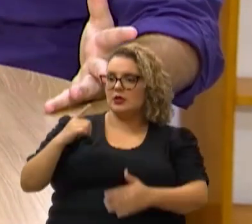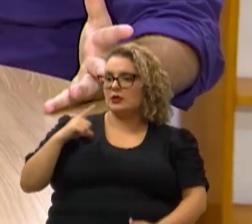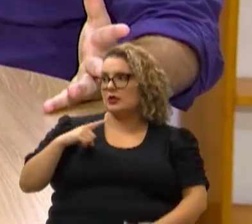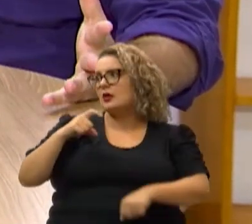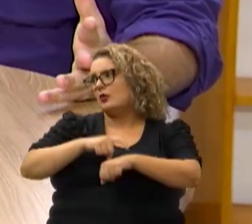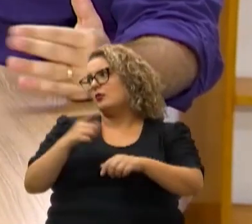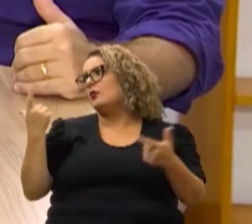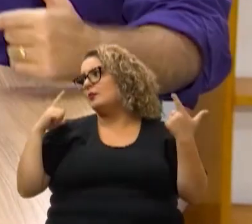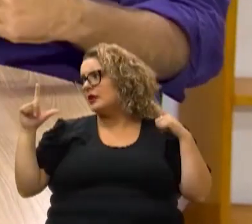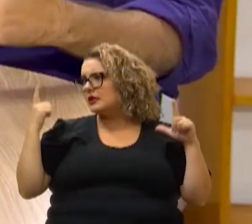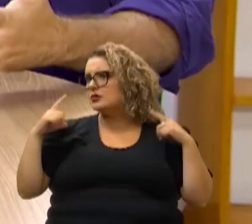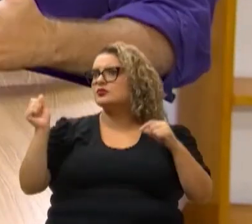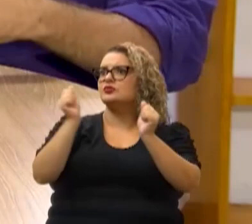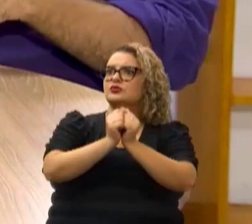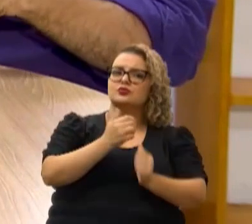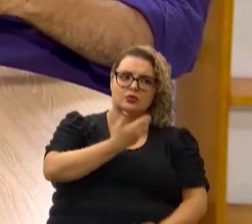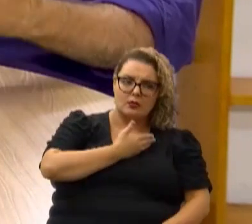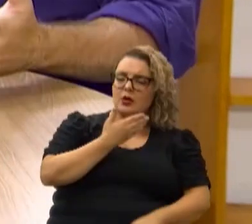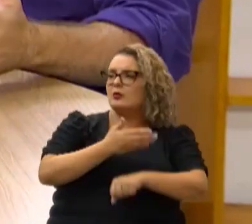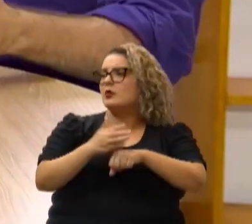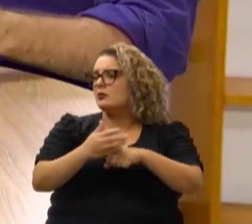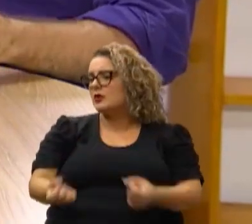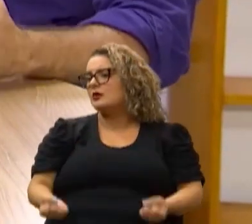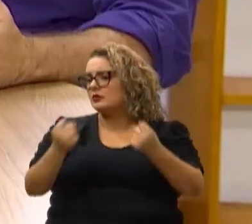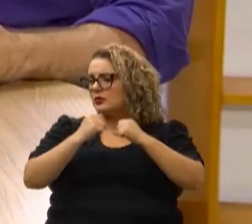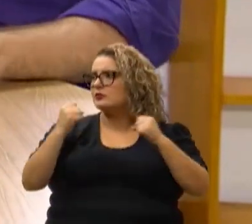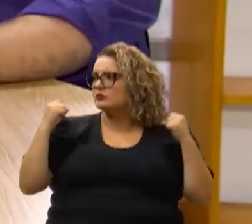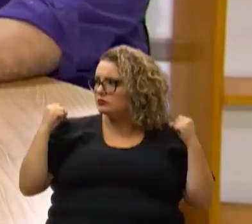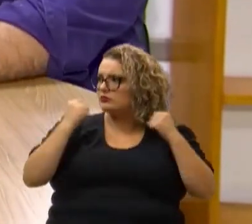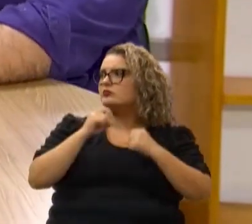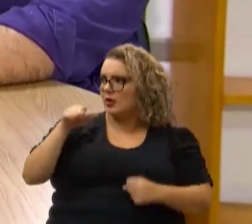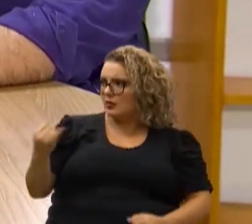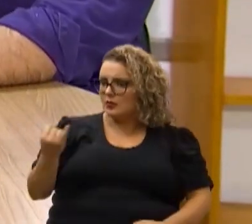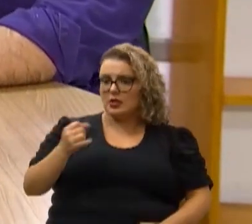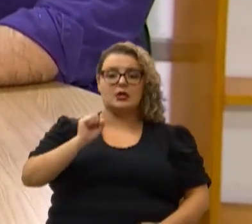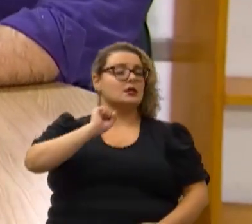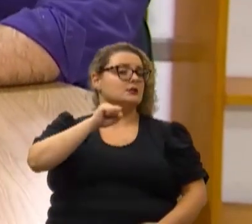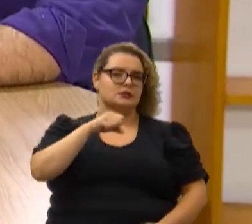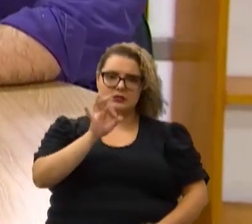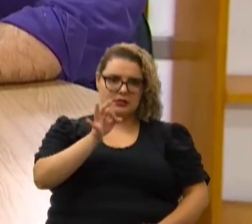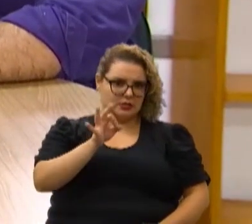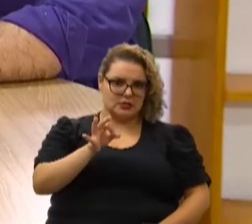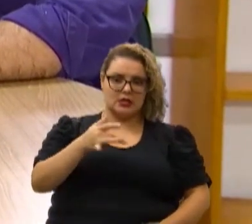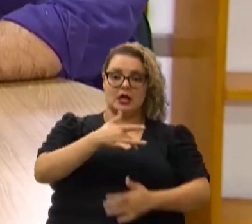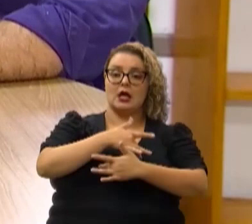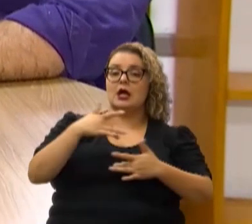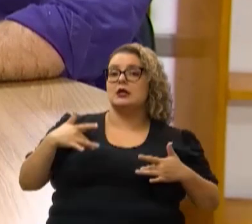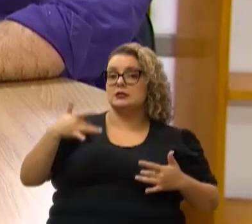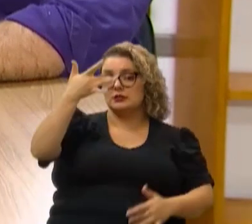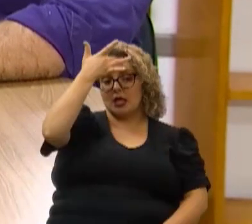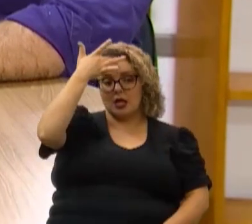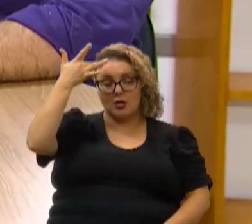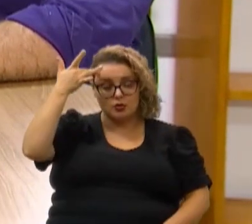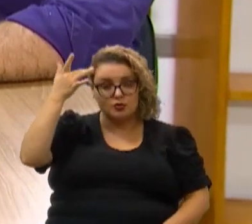também aquele momento de lazer com os amigos, praticando esporte, enfim, importante. Sem sombra de dúvida. A saúde